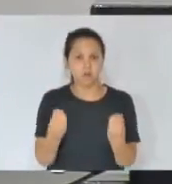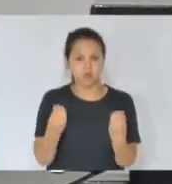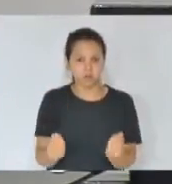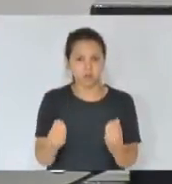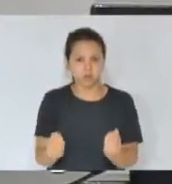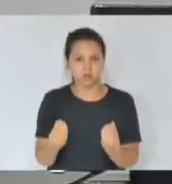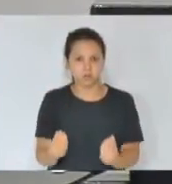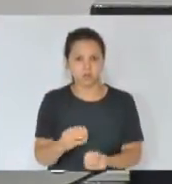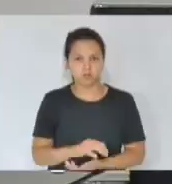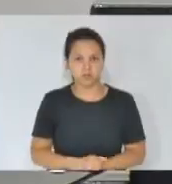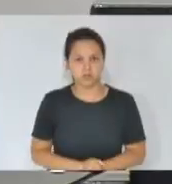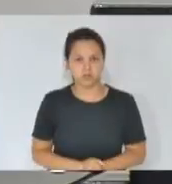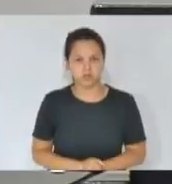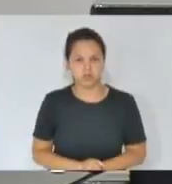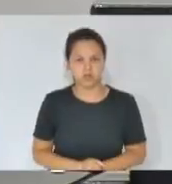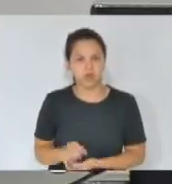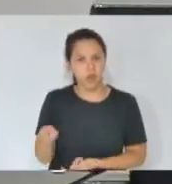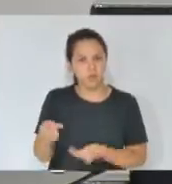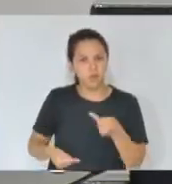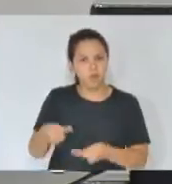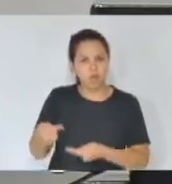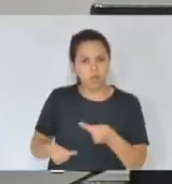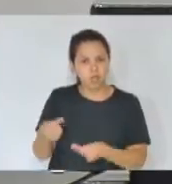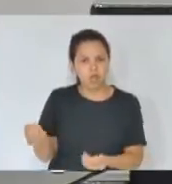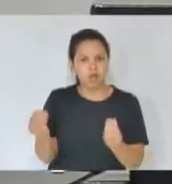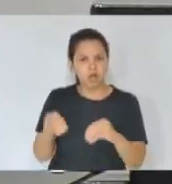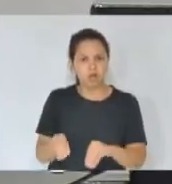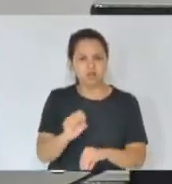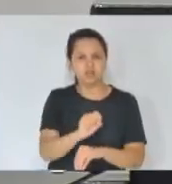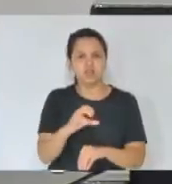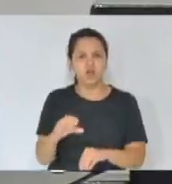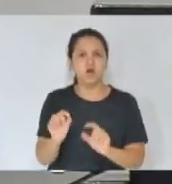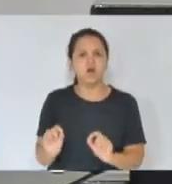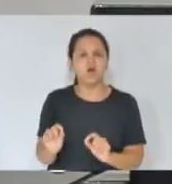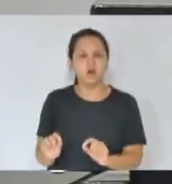Que política que estão implementando em Santa Catarina?